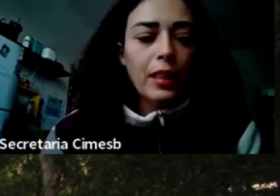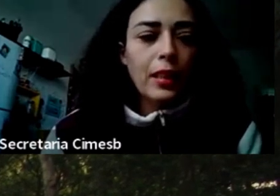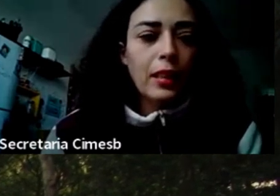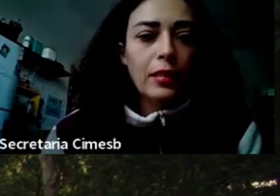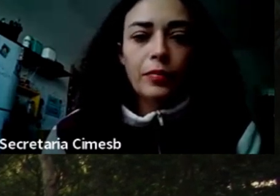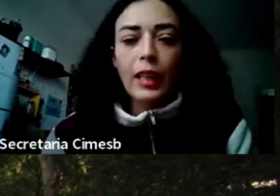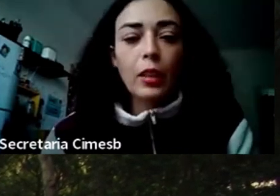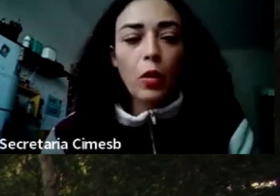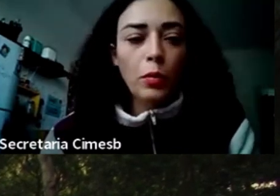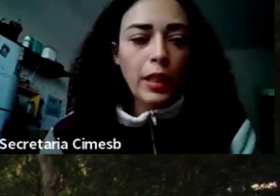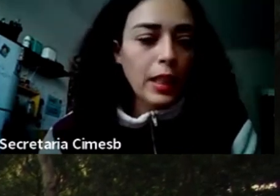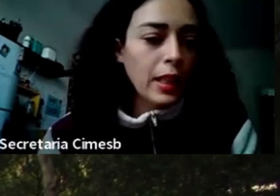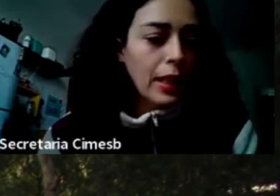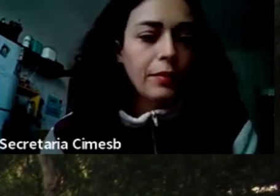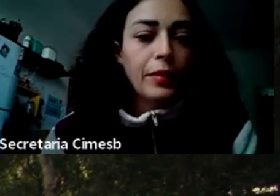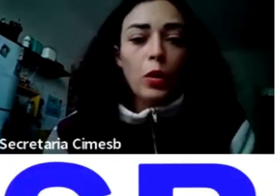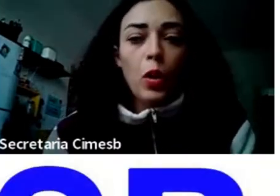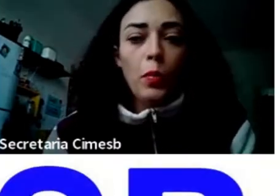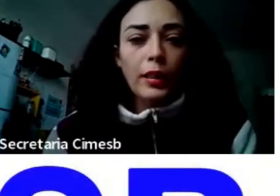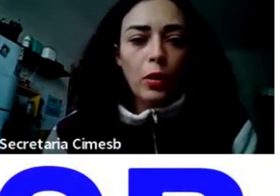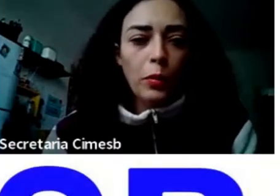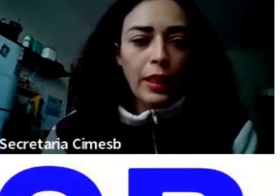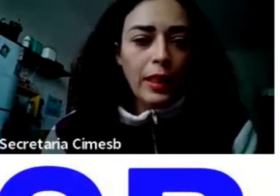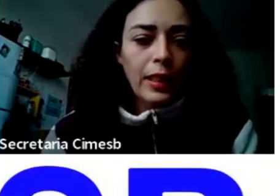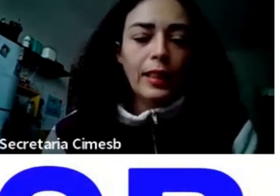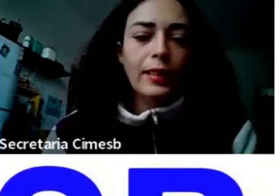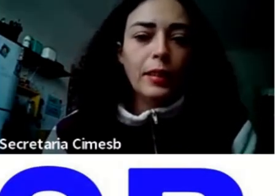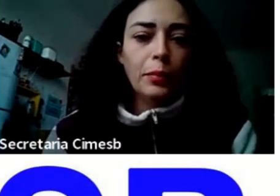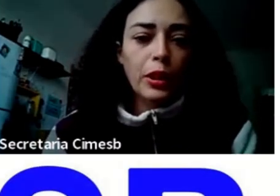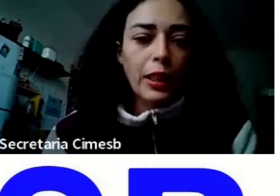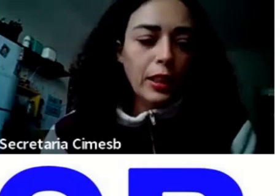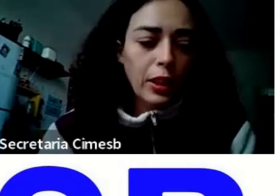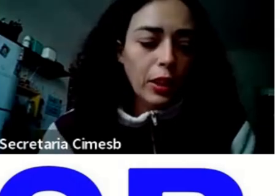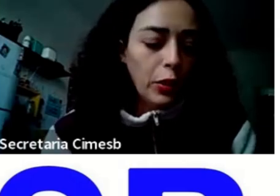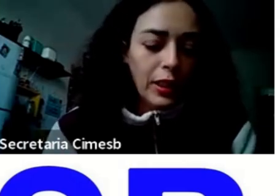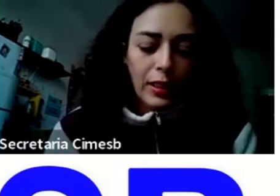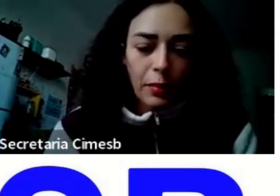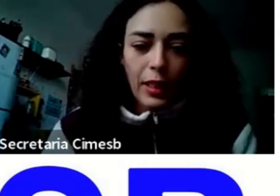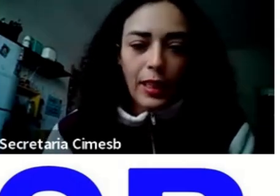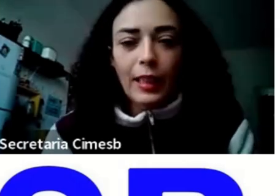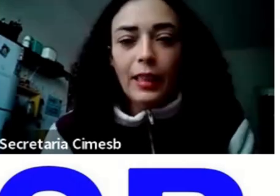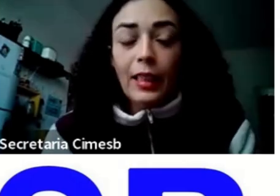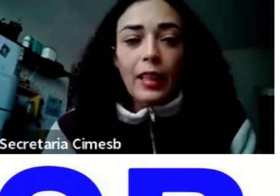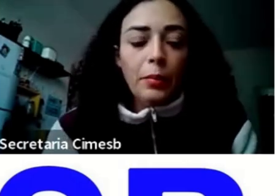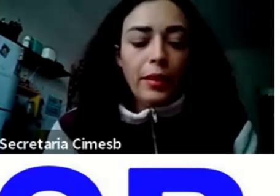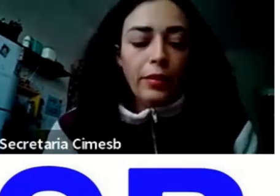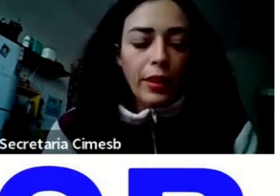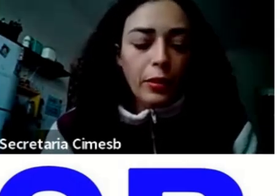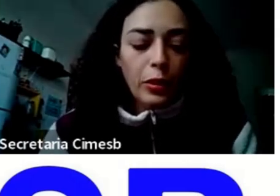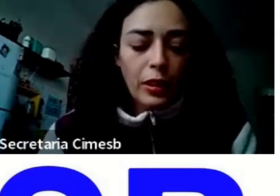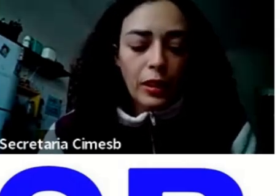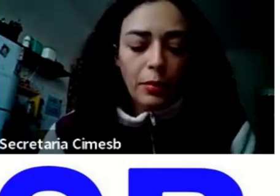forma que ela se comunica e como ela se comunica e assim por diante. Hoje estamos aqui,